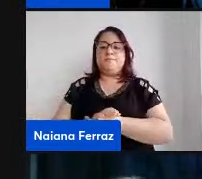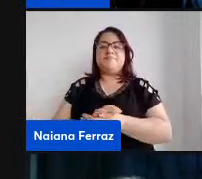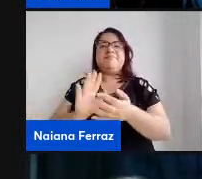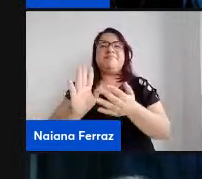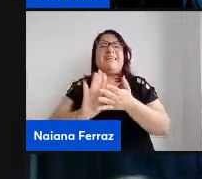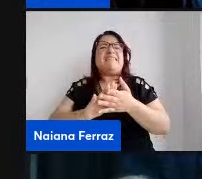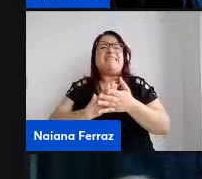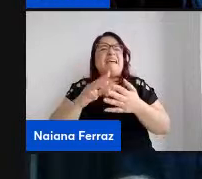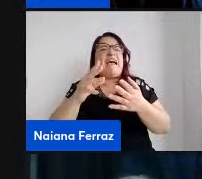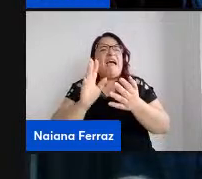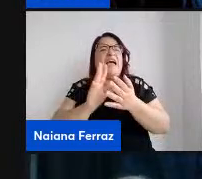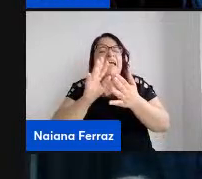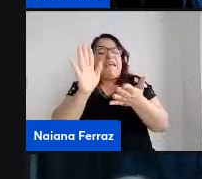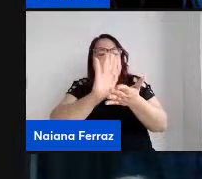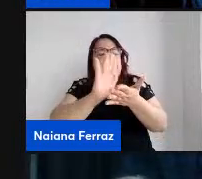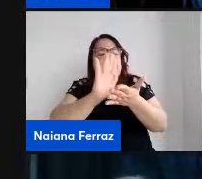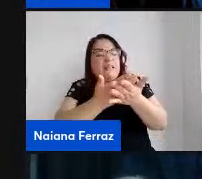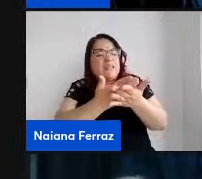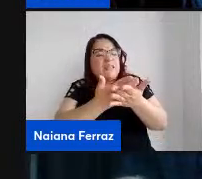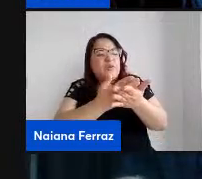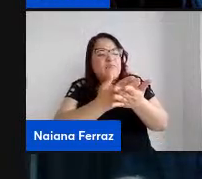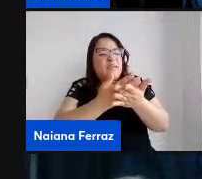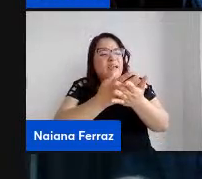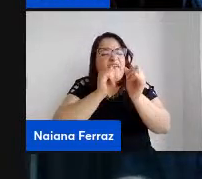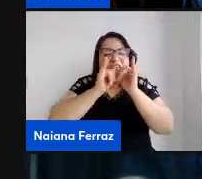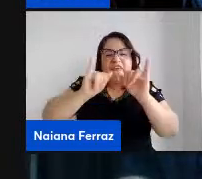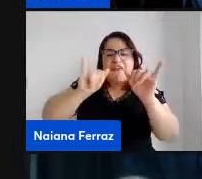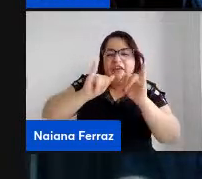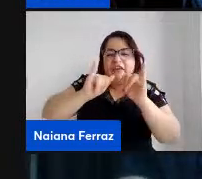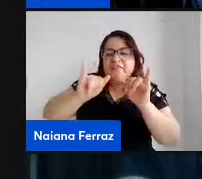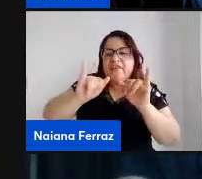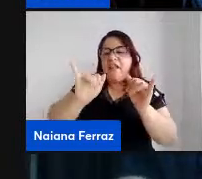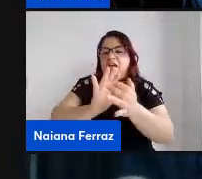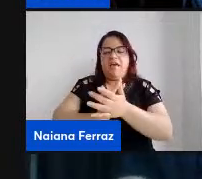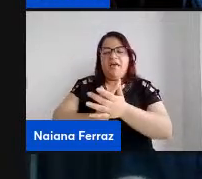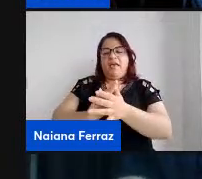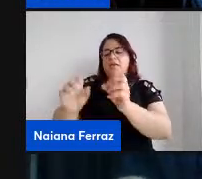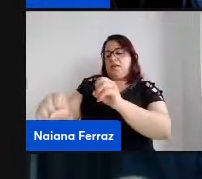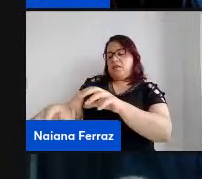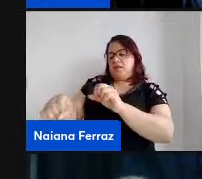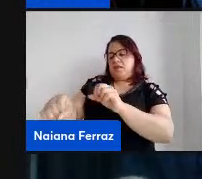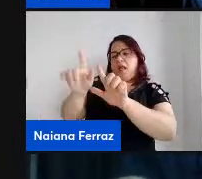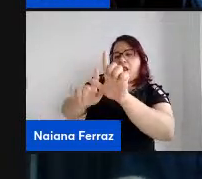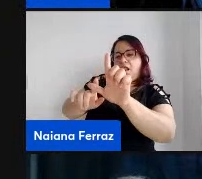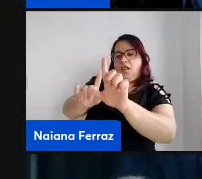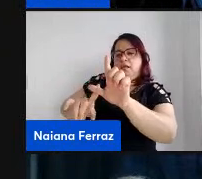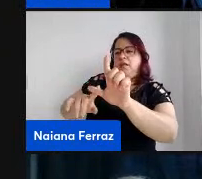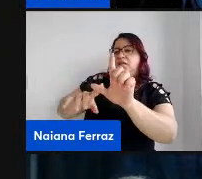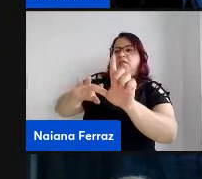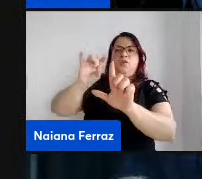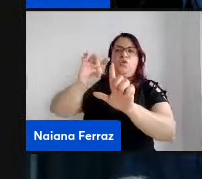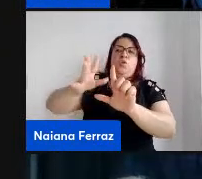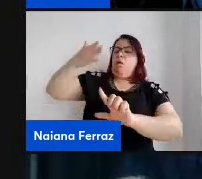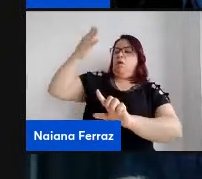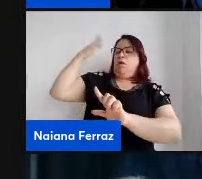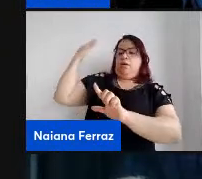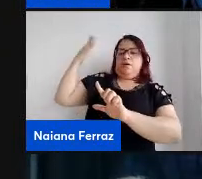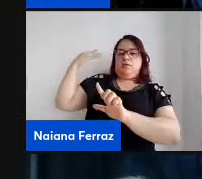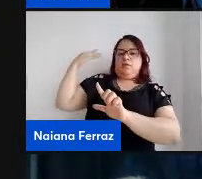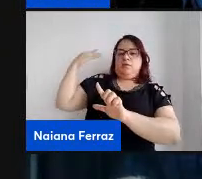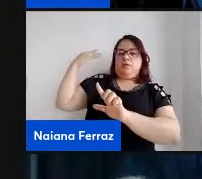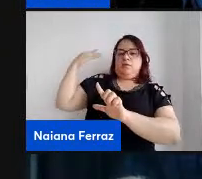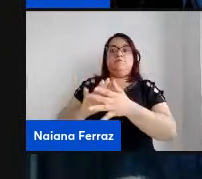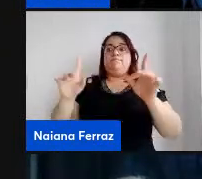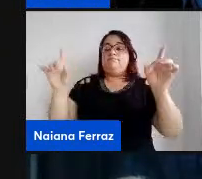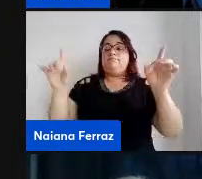que dizem que ensinar letras é coisa antiga. Não, ensinar letras é o que está